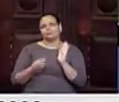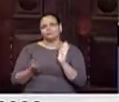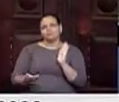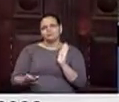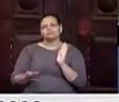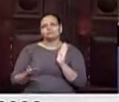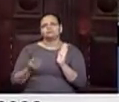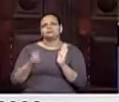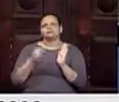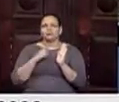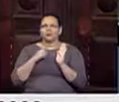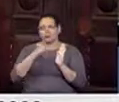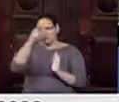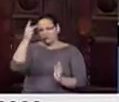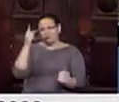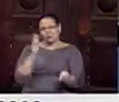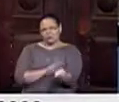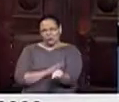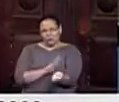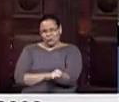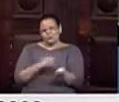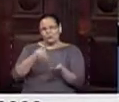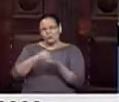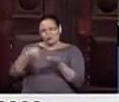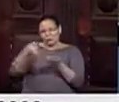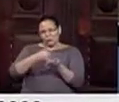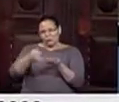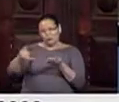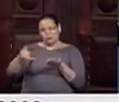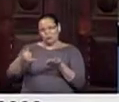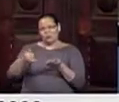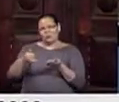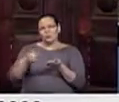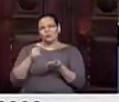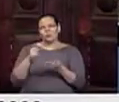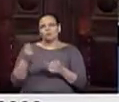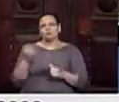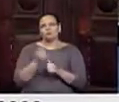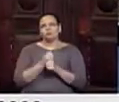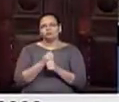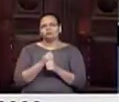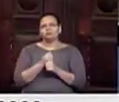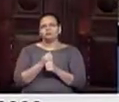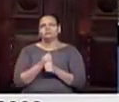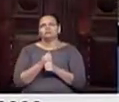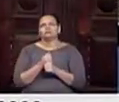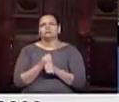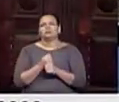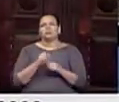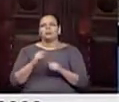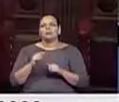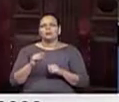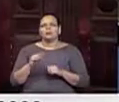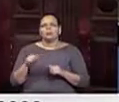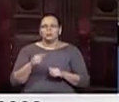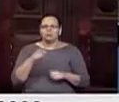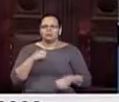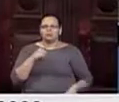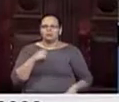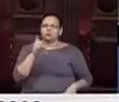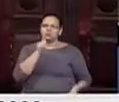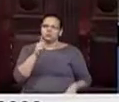viciadas em cocaína ser cortado dia pra noite ela morre substituir poeta dona sujo não importa coisa até que a pessoa consegue